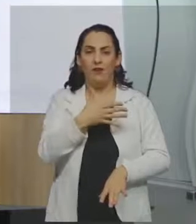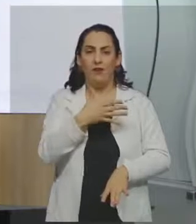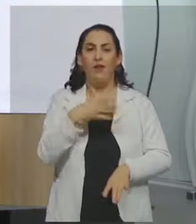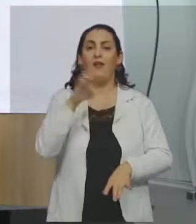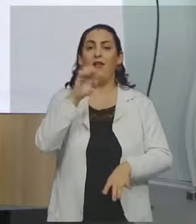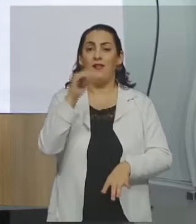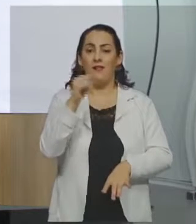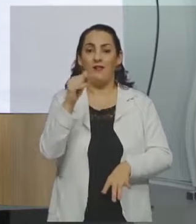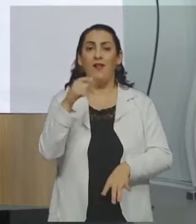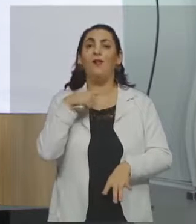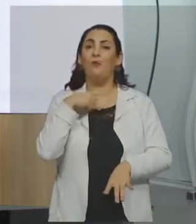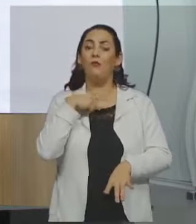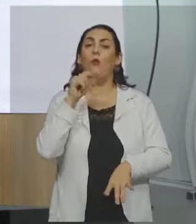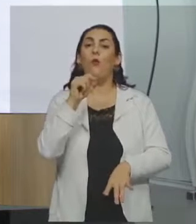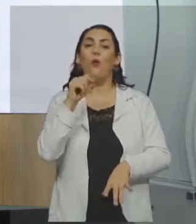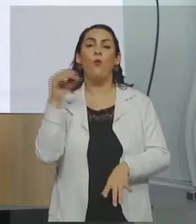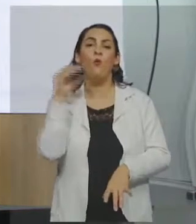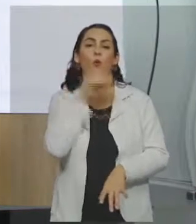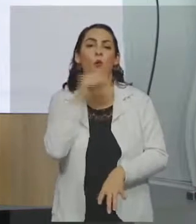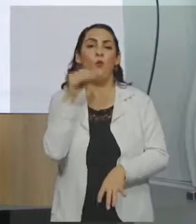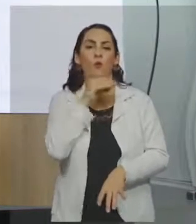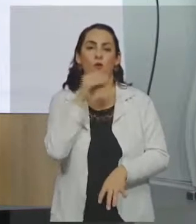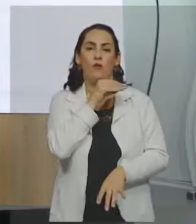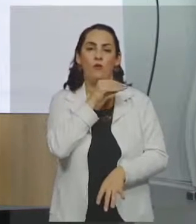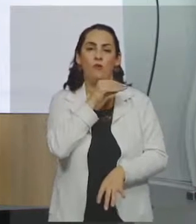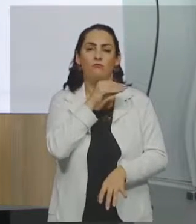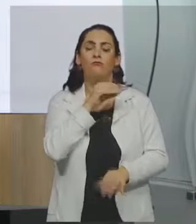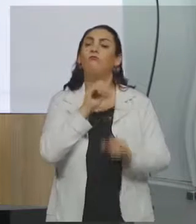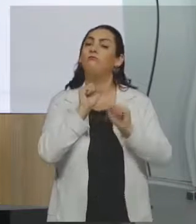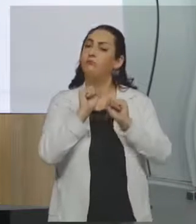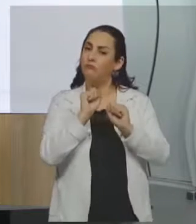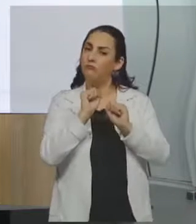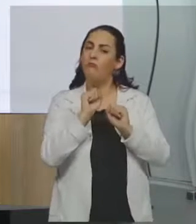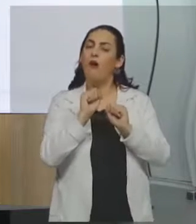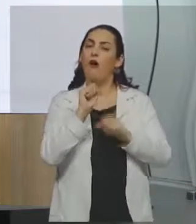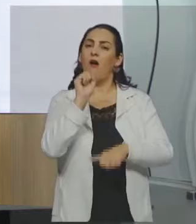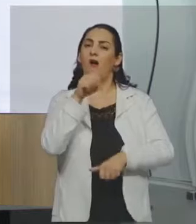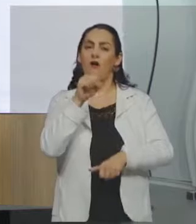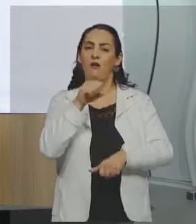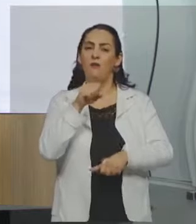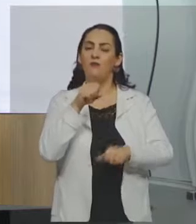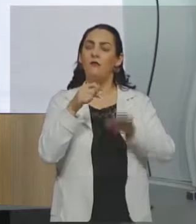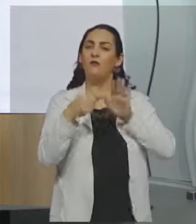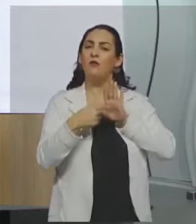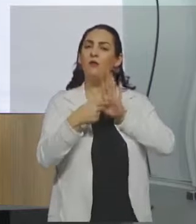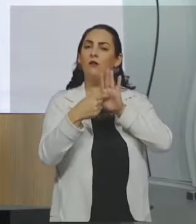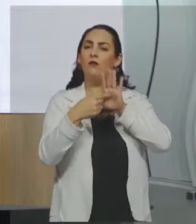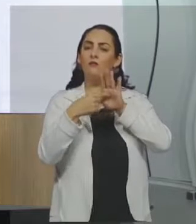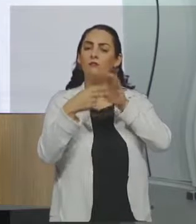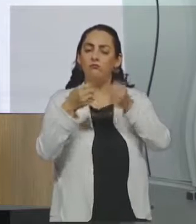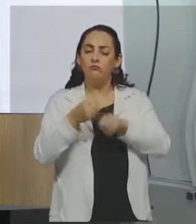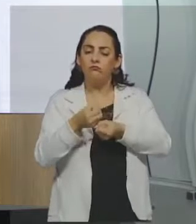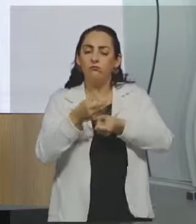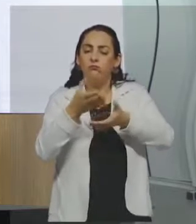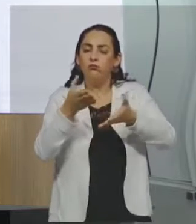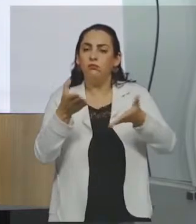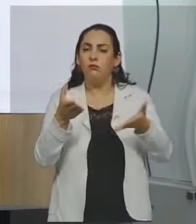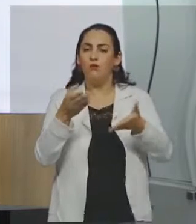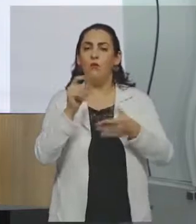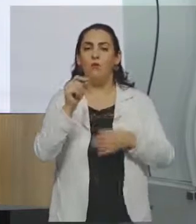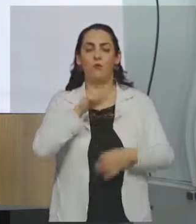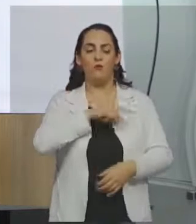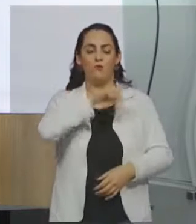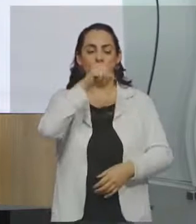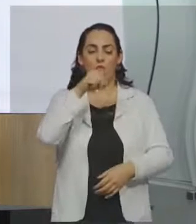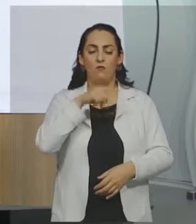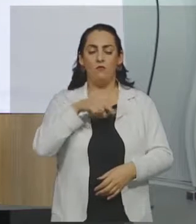uma aceleração e que ele emitia, então, ondas eletromagnéticas. E pelo modelo atômico de Thomson,